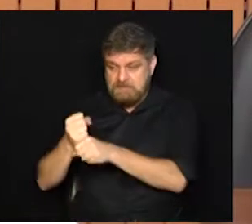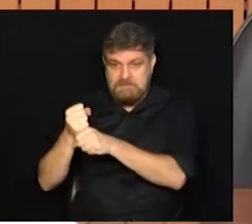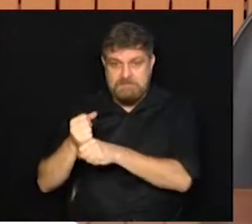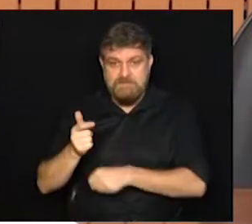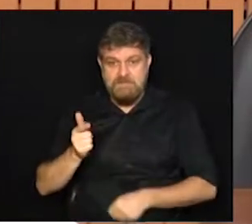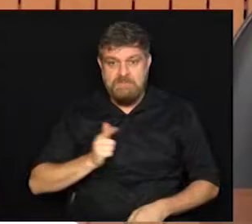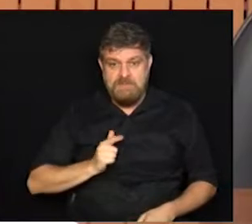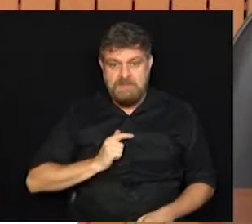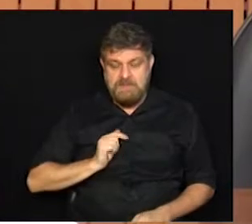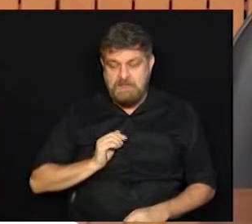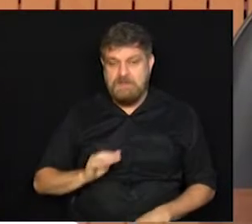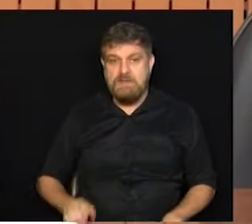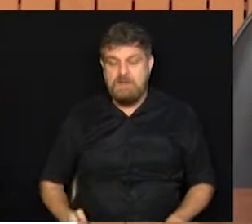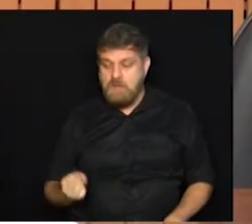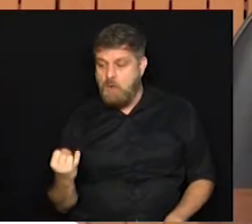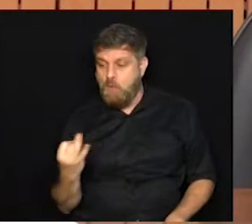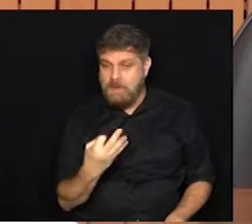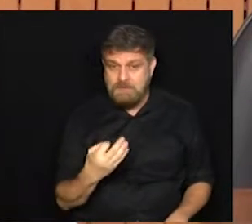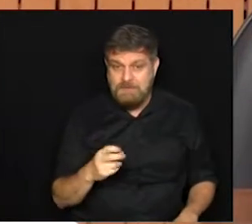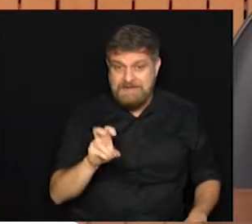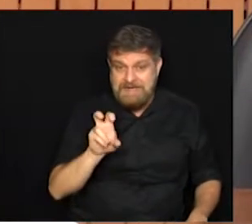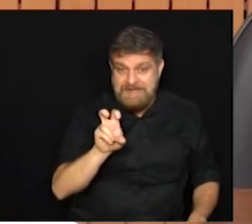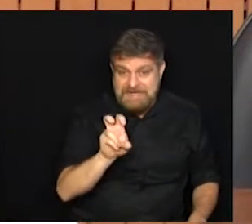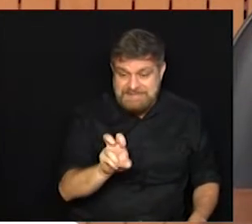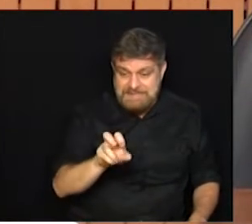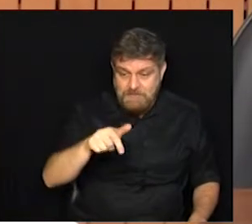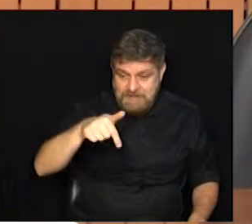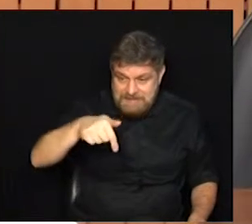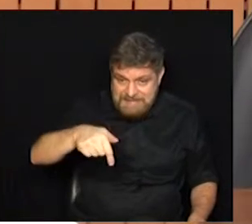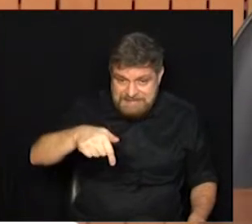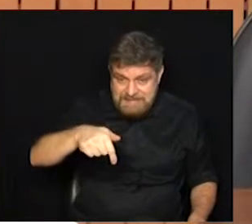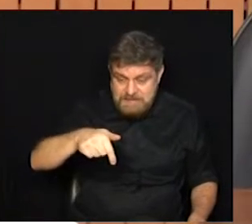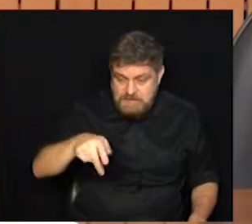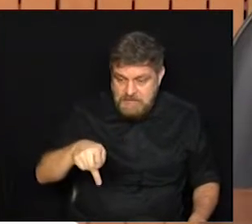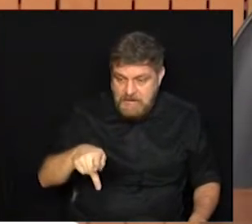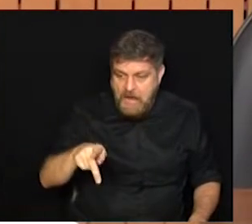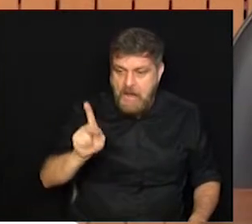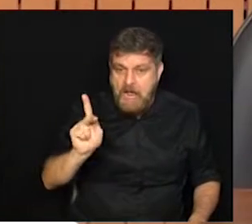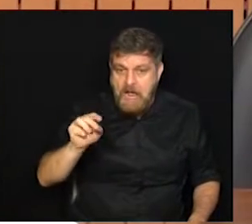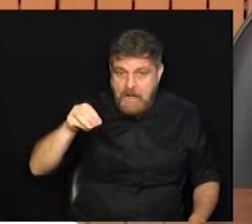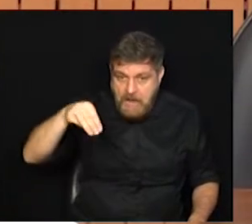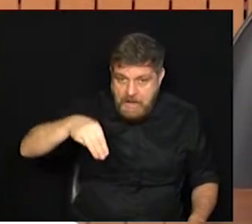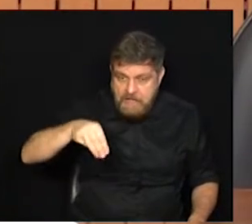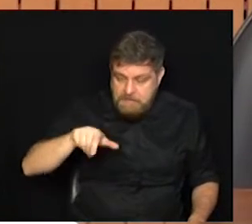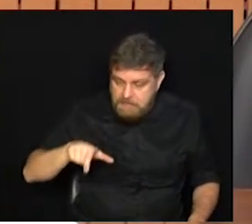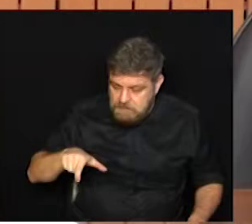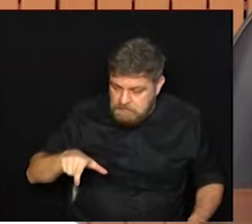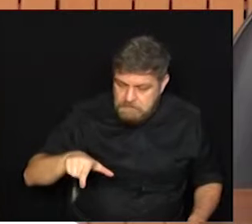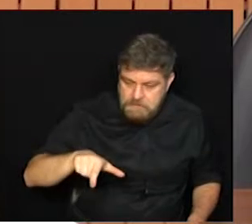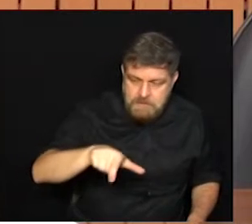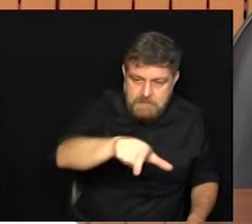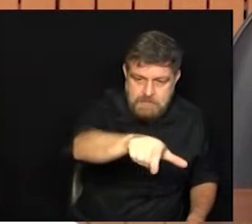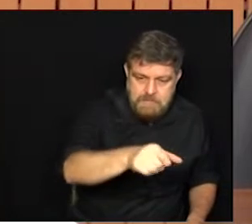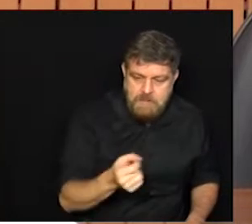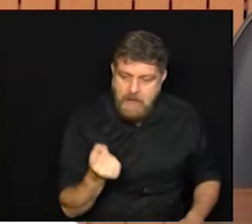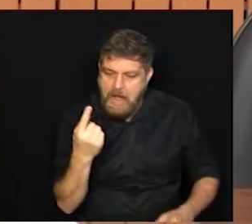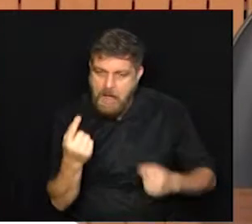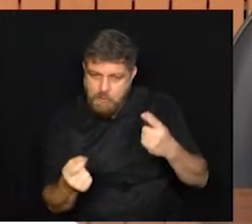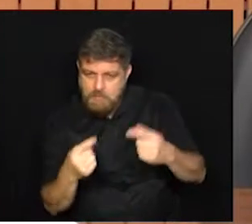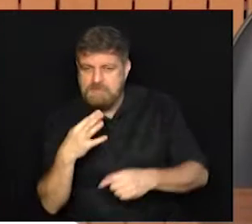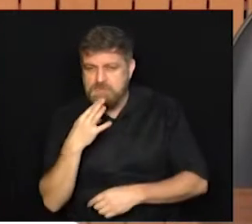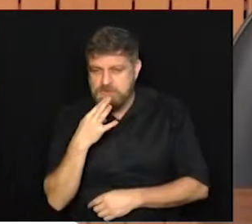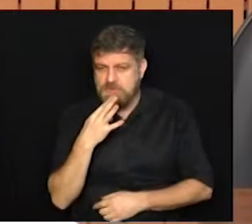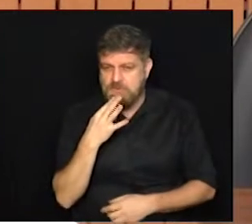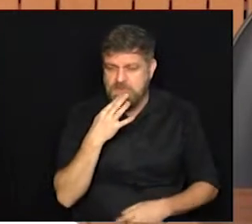de ciclovia. Pelo menos dá para pontuar, por exemplo, dessas que estão em operação, algumas a gente conhece, considerando